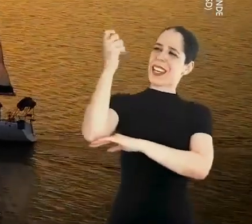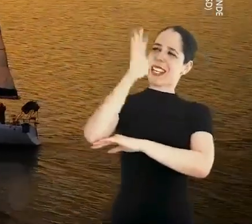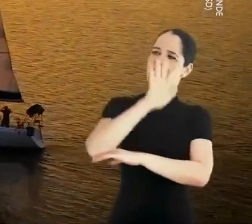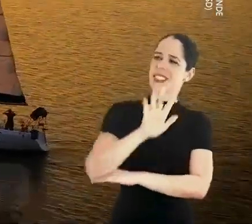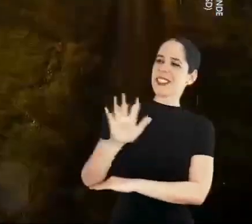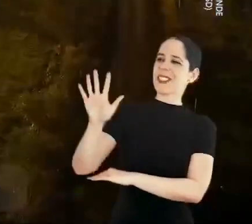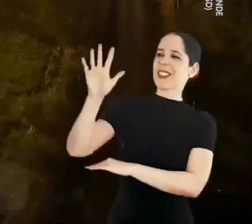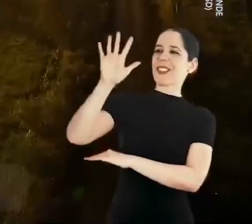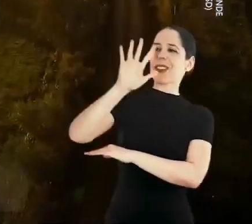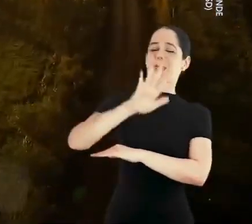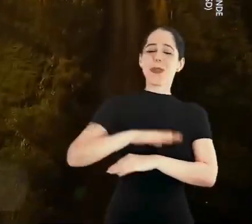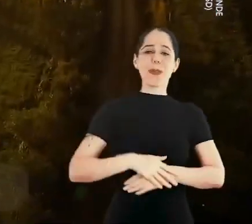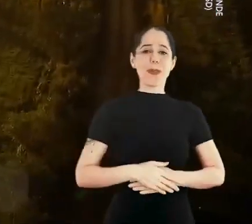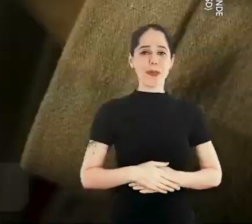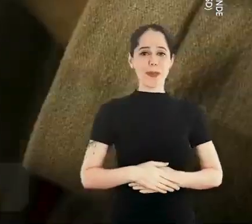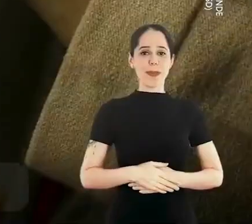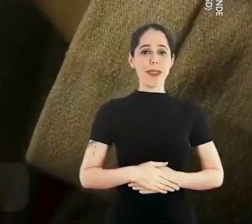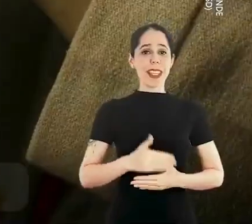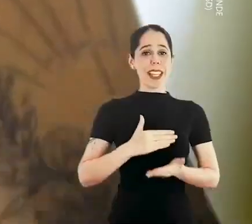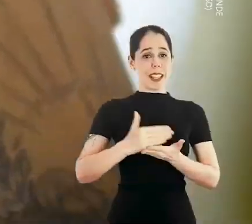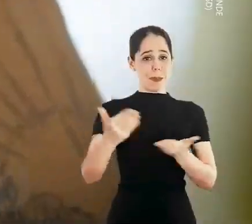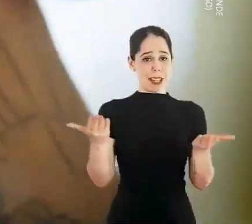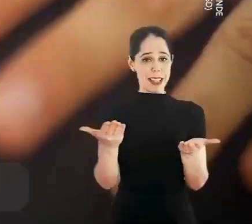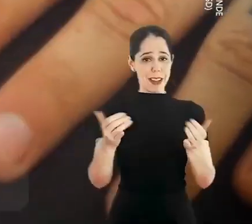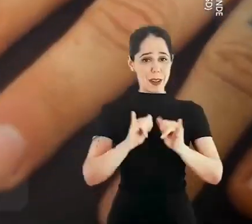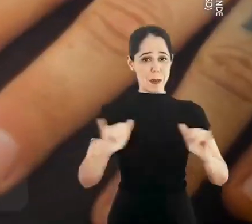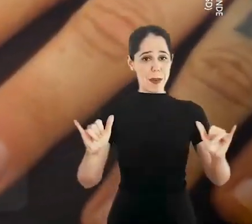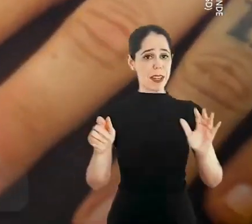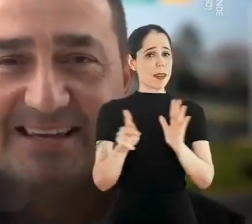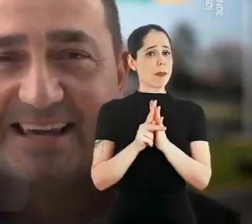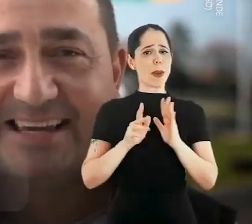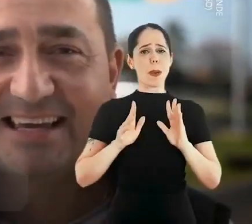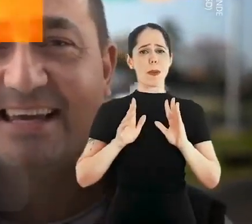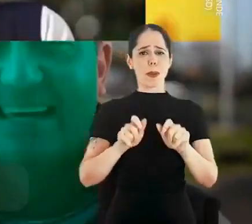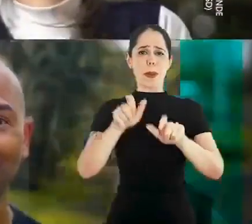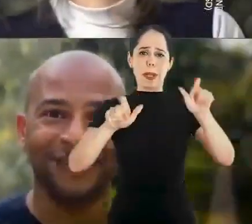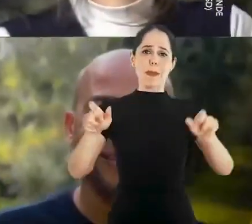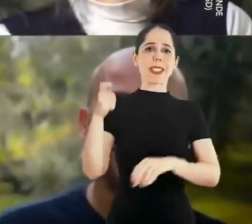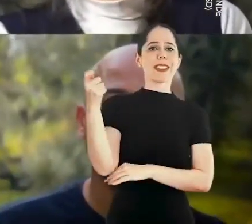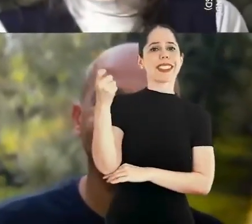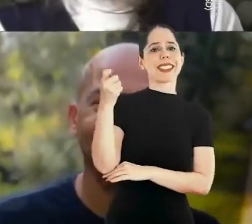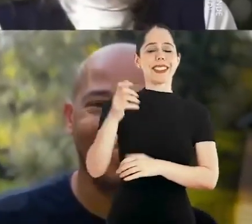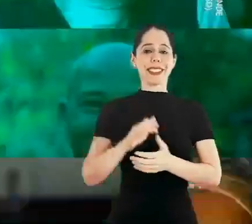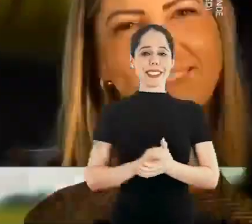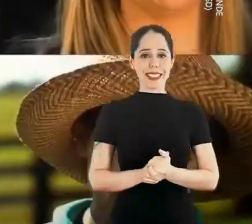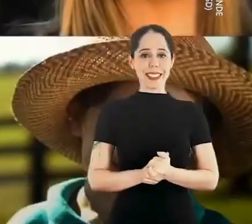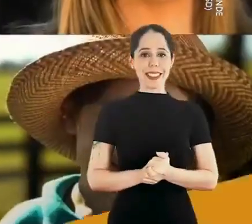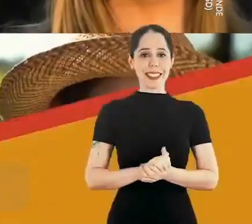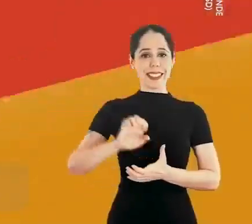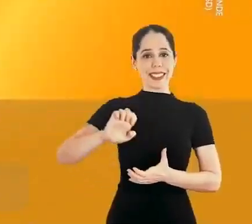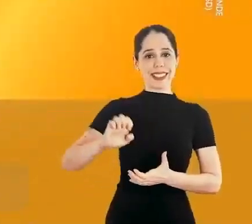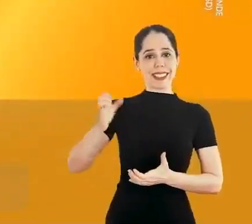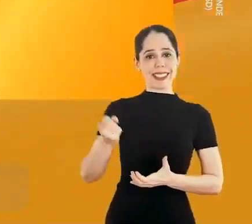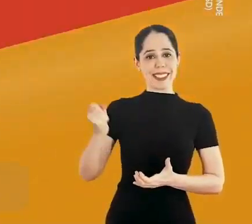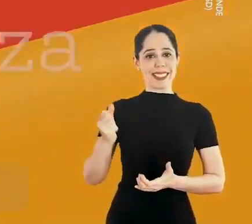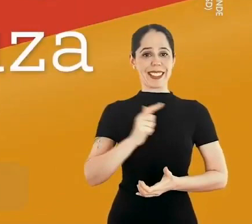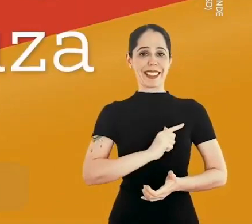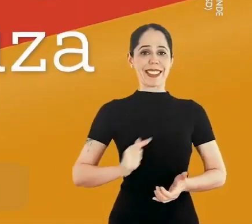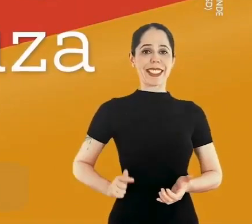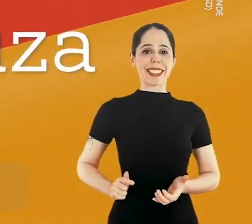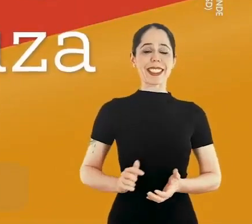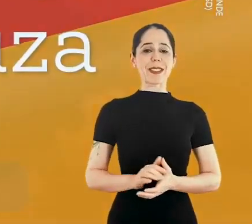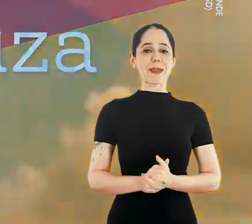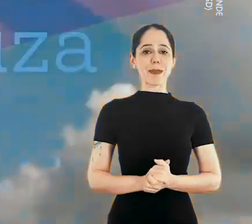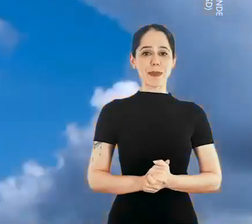viva o Rio Grande do Sul! Começa agora o programa de todos os gaúchos.